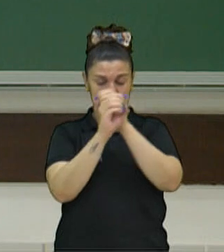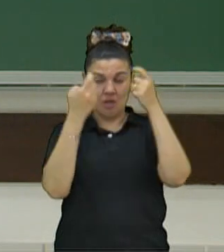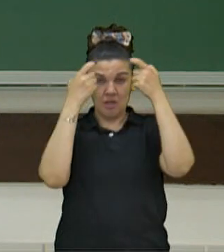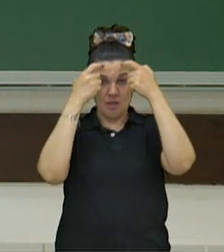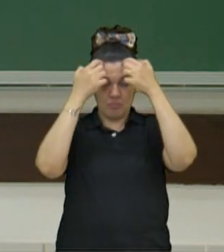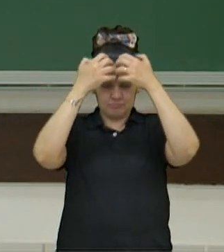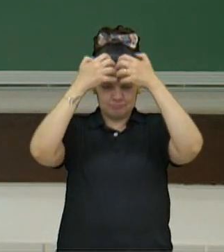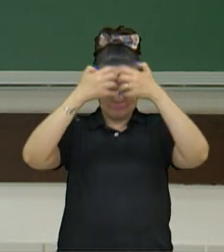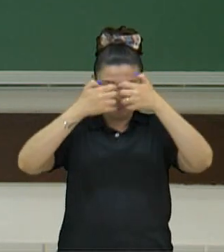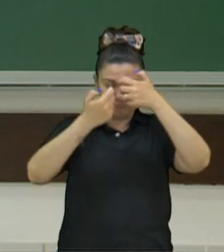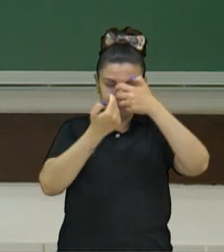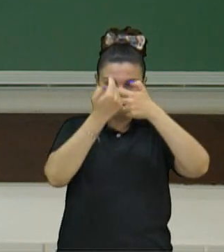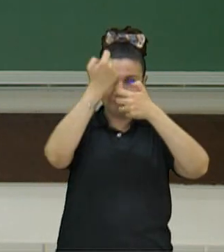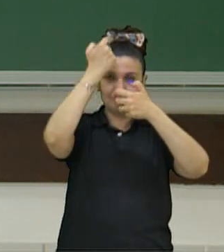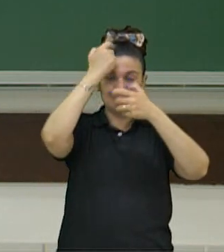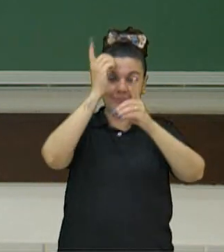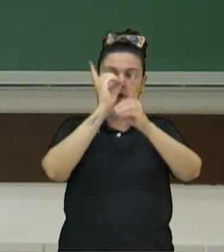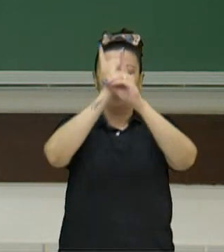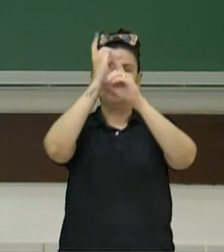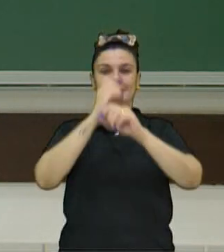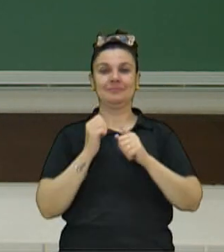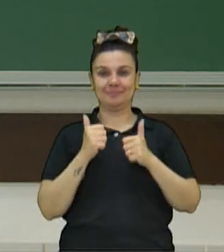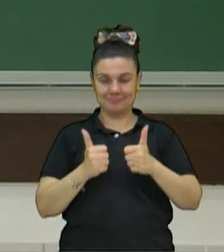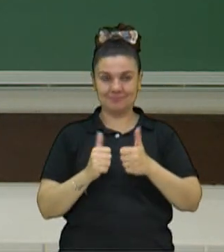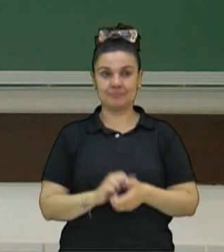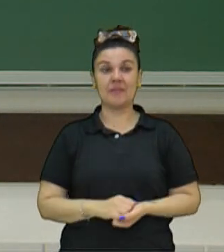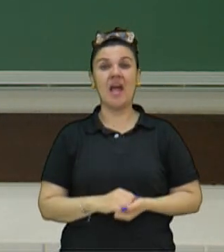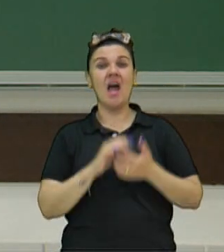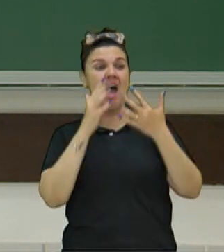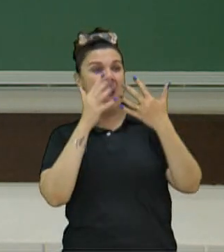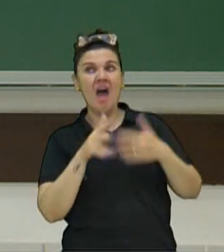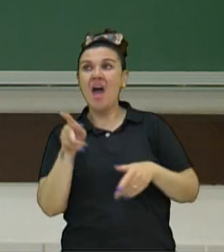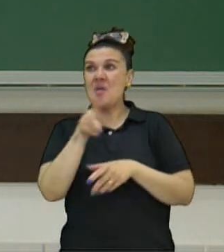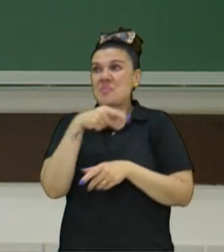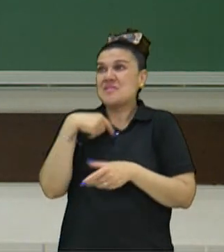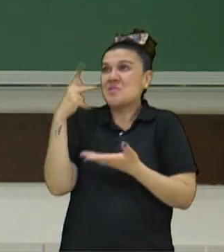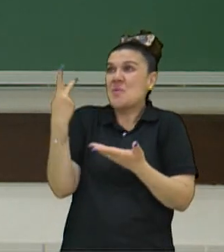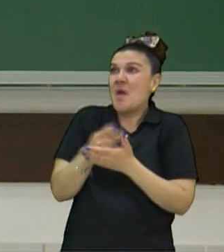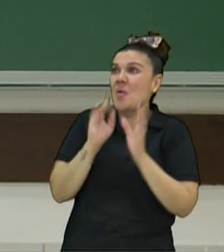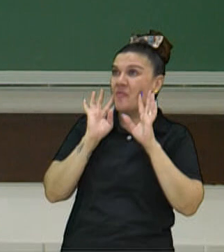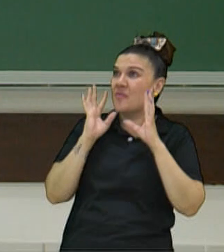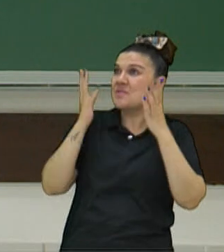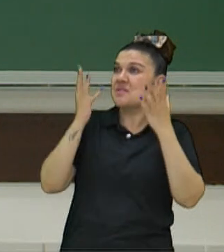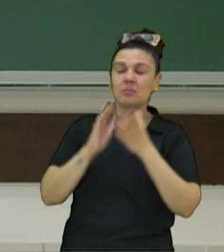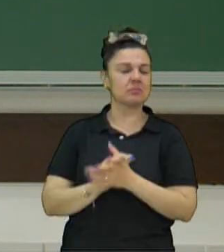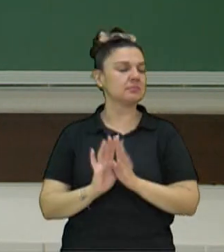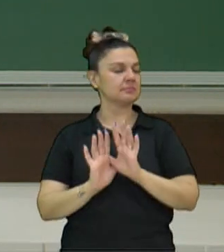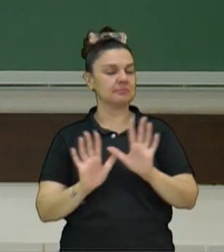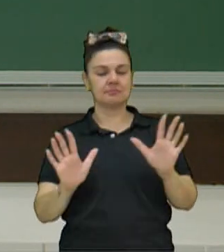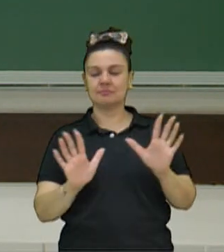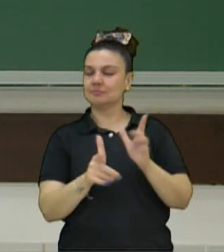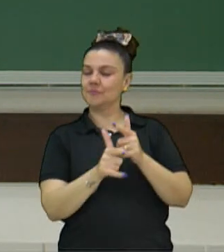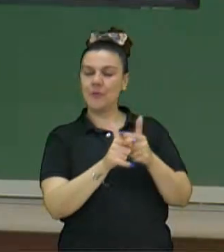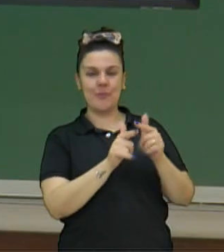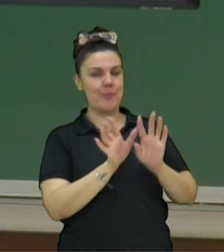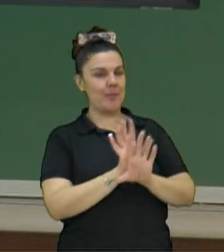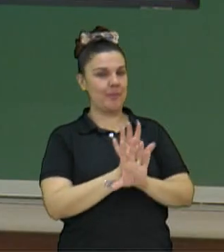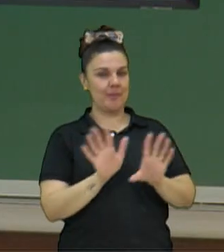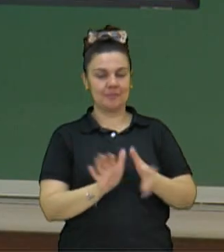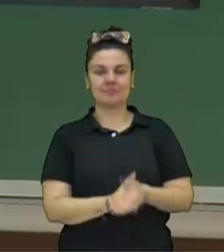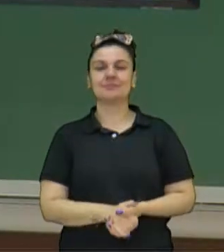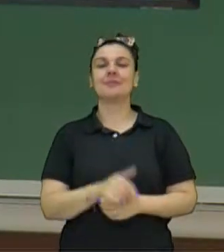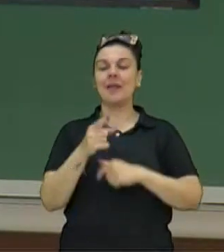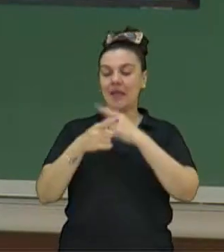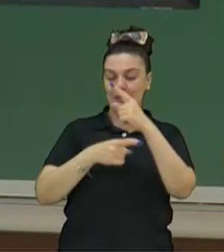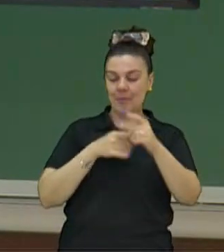na tua memória e procura fazer, certo? Ai, teacher, mas e se eu errar, como que vai fazer? Não tem problema. Se você errar,